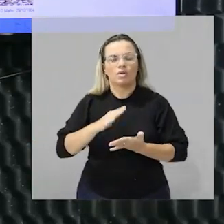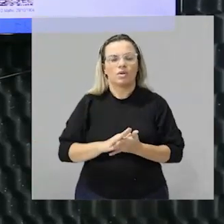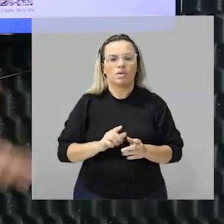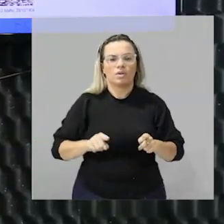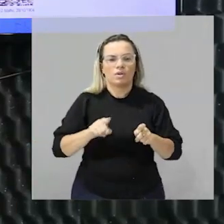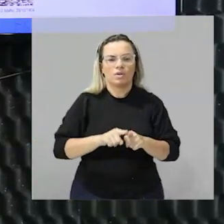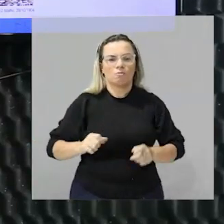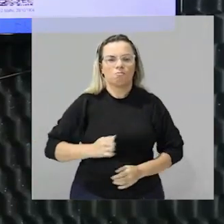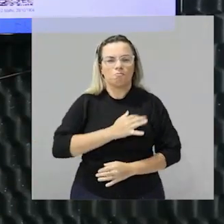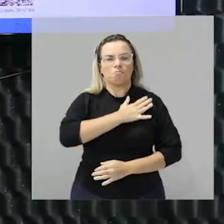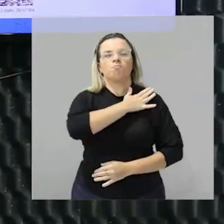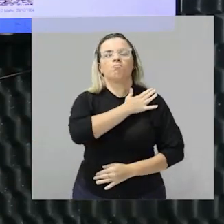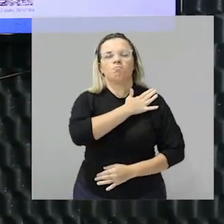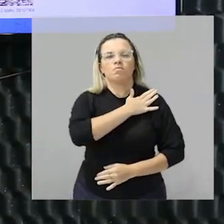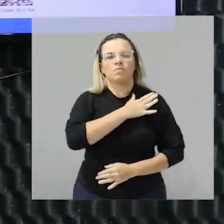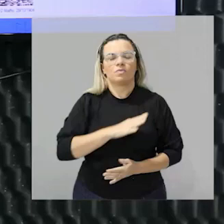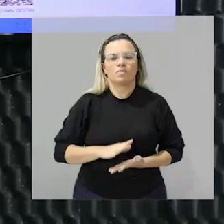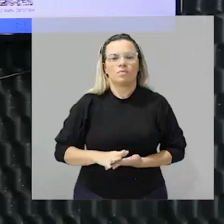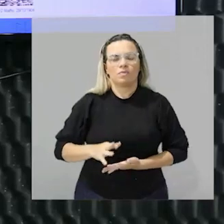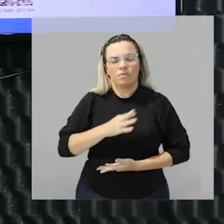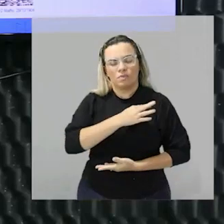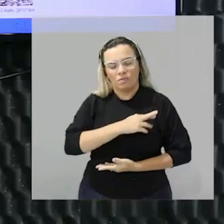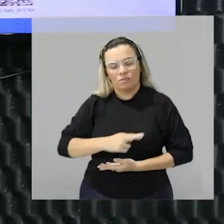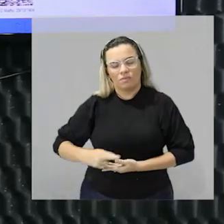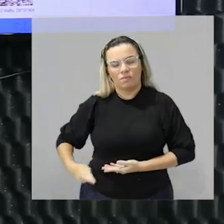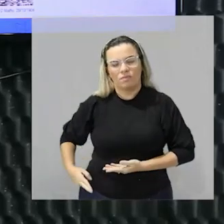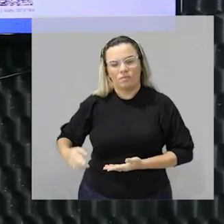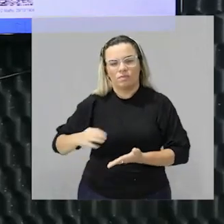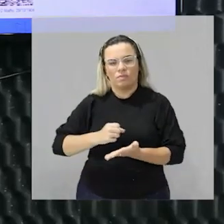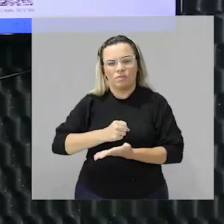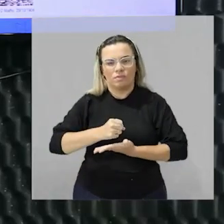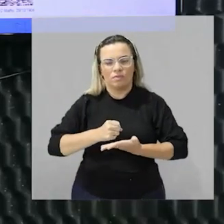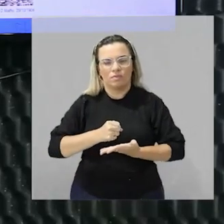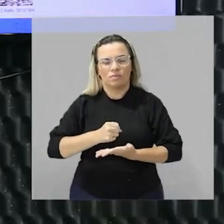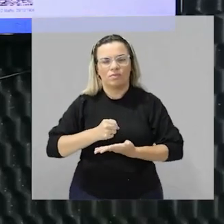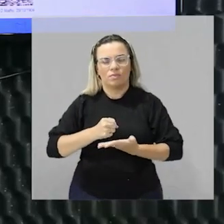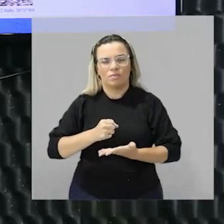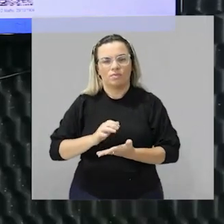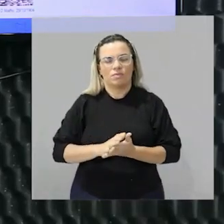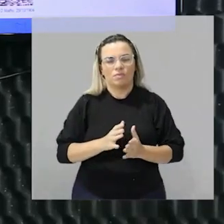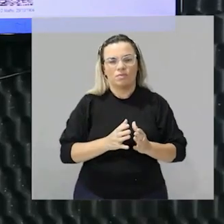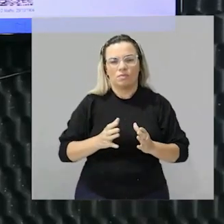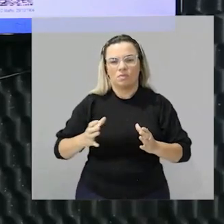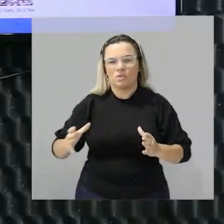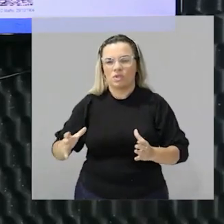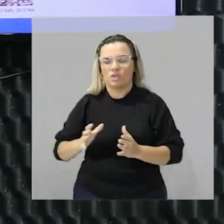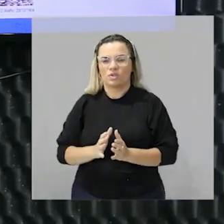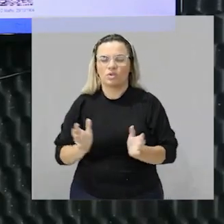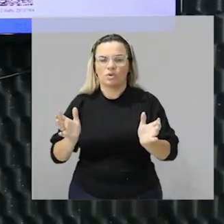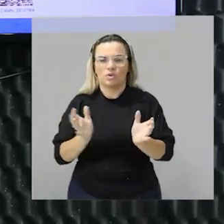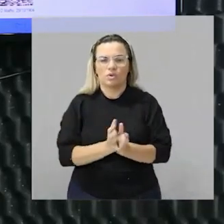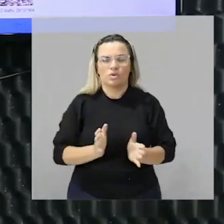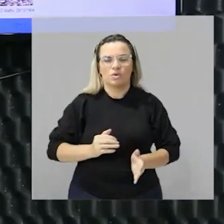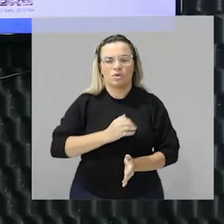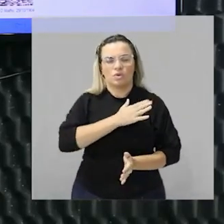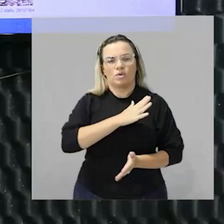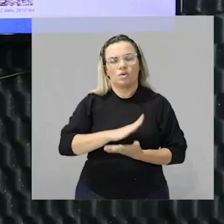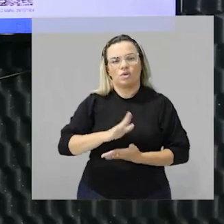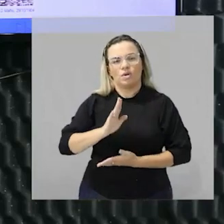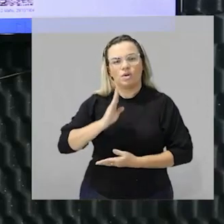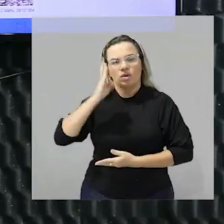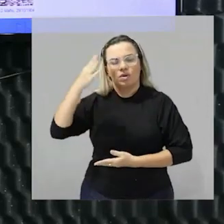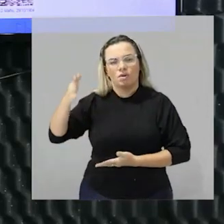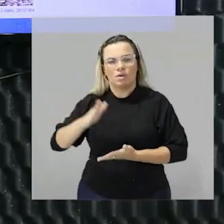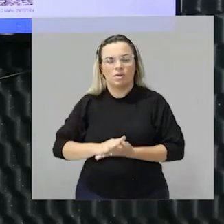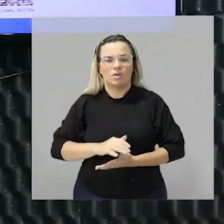dos coronéis, né? A república basicamente aí a das grandes oligarquias, principalmente de São Paulo e